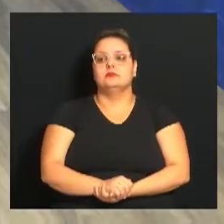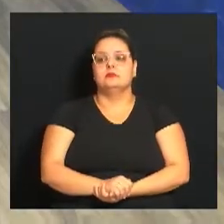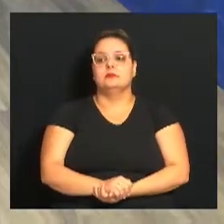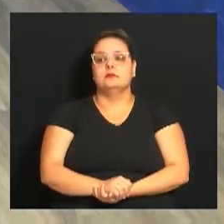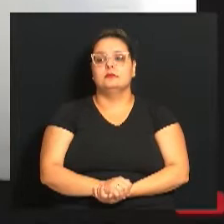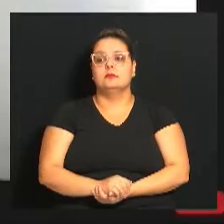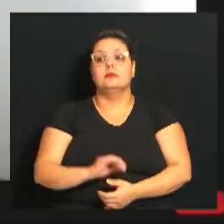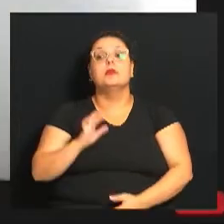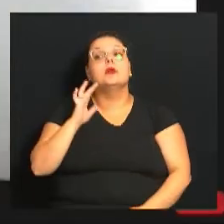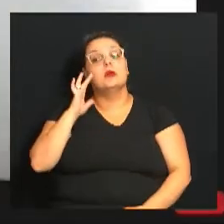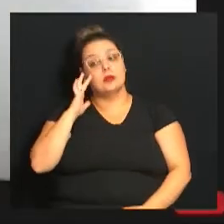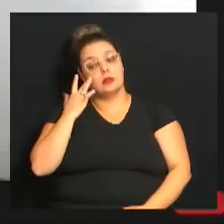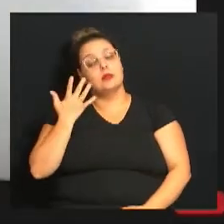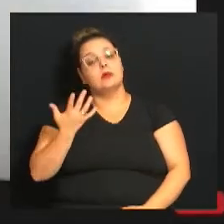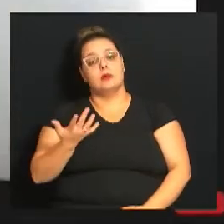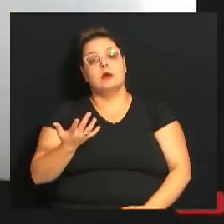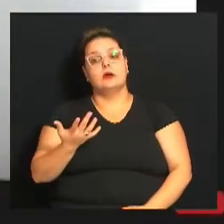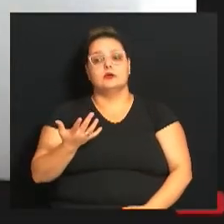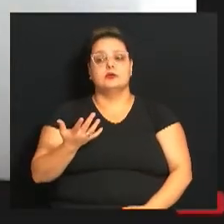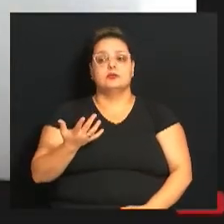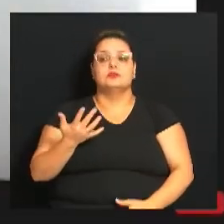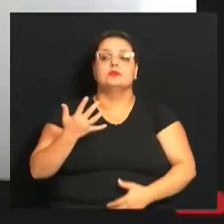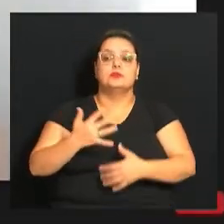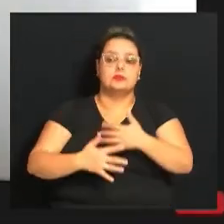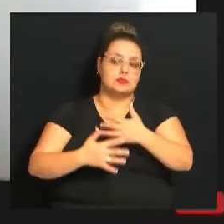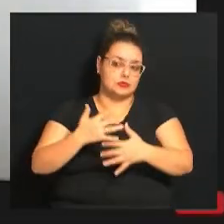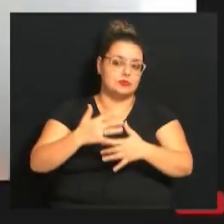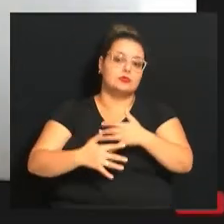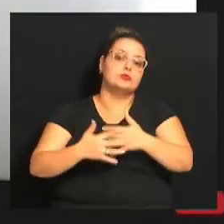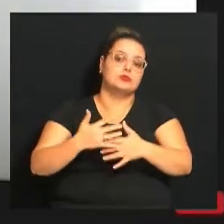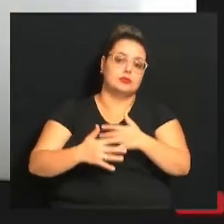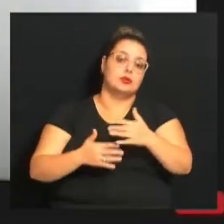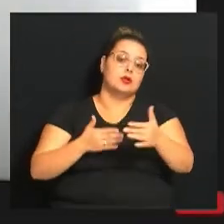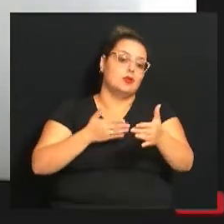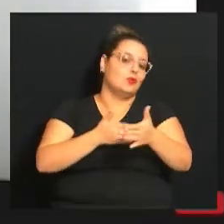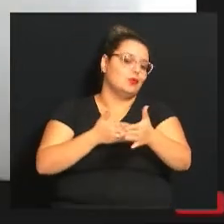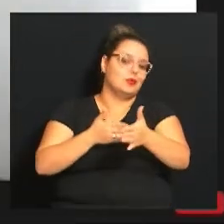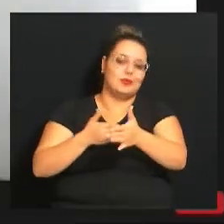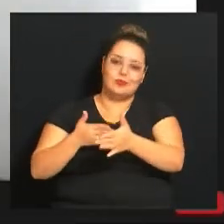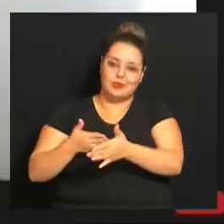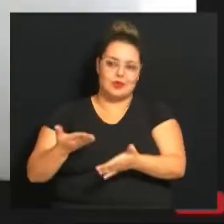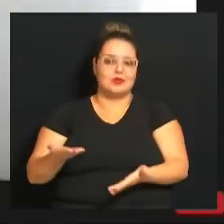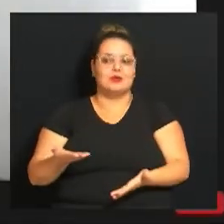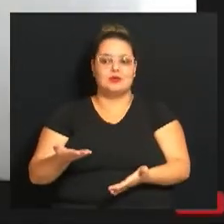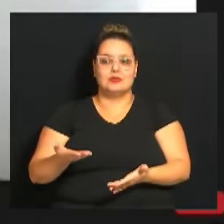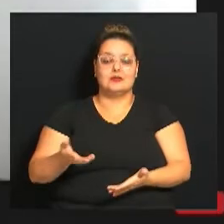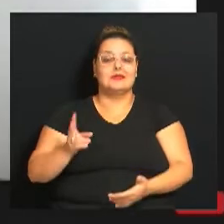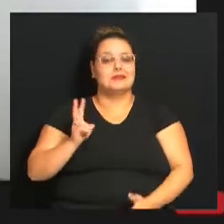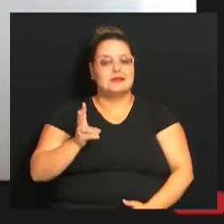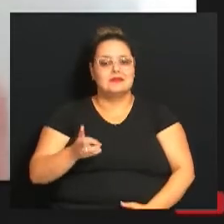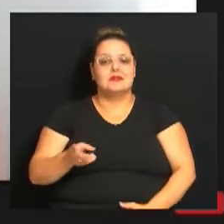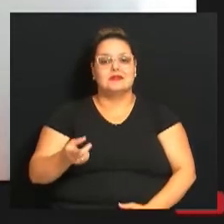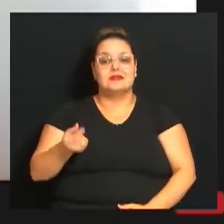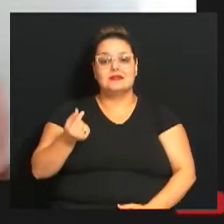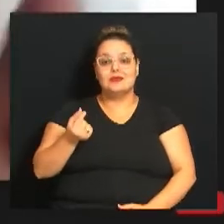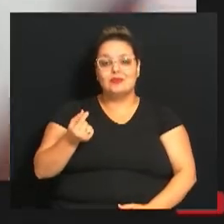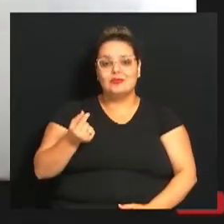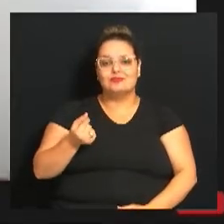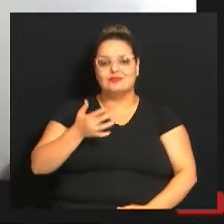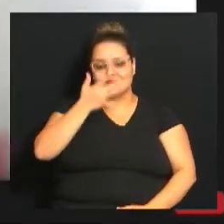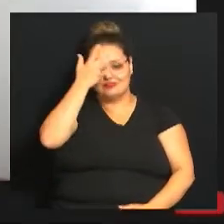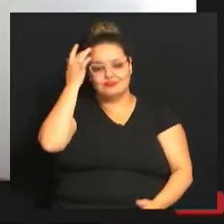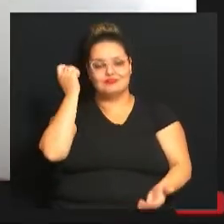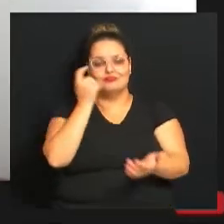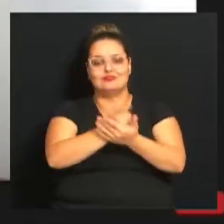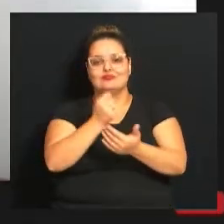que isso é um empecilho, é um limite, né? O limite sempre vai ser o bolso do consumidor. Eu acho que o México, que tem uma realidade